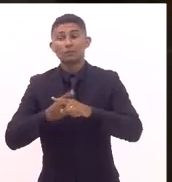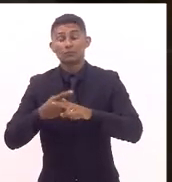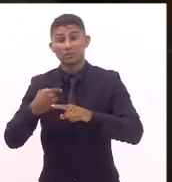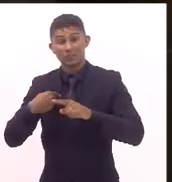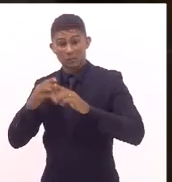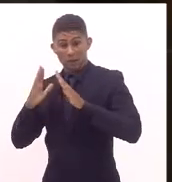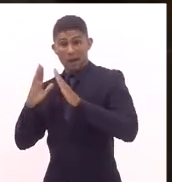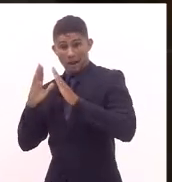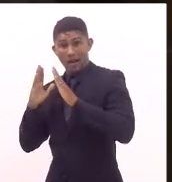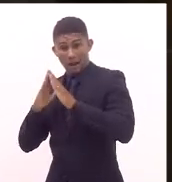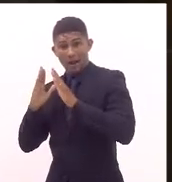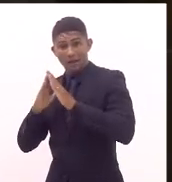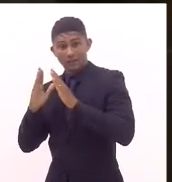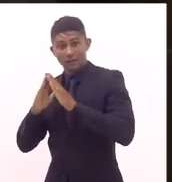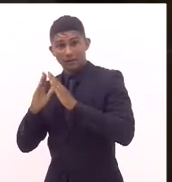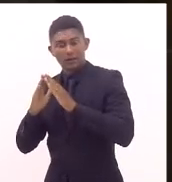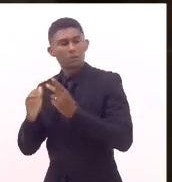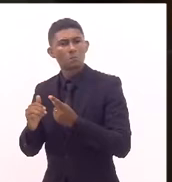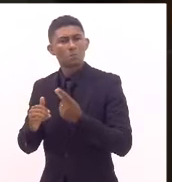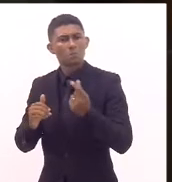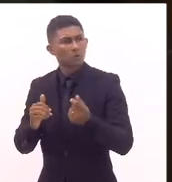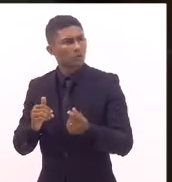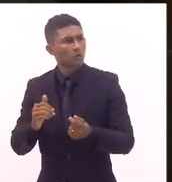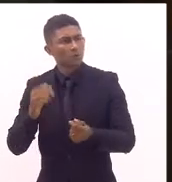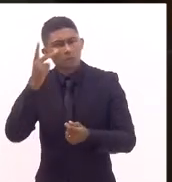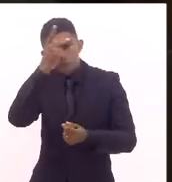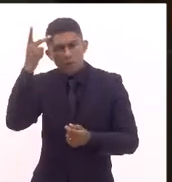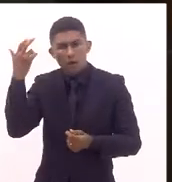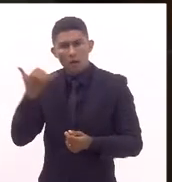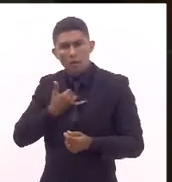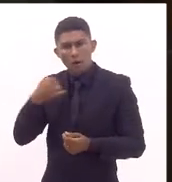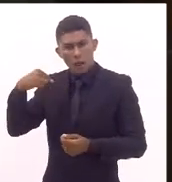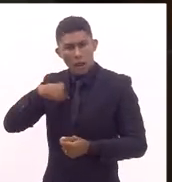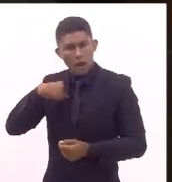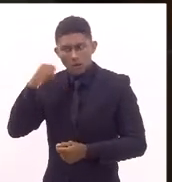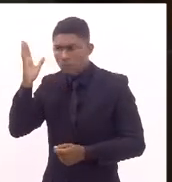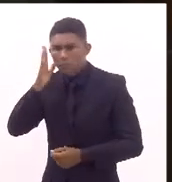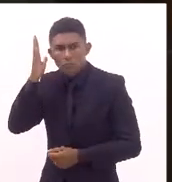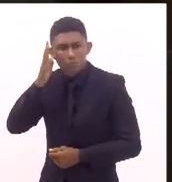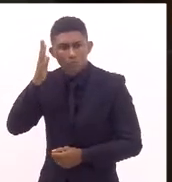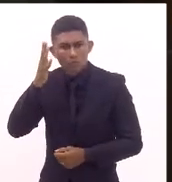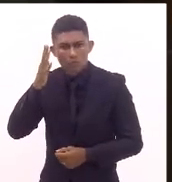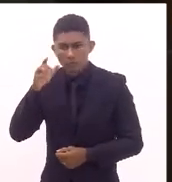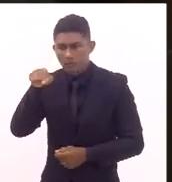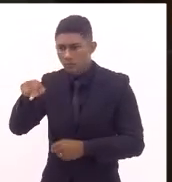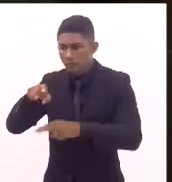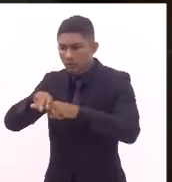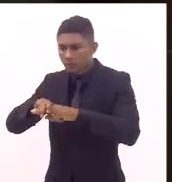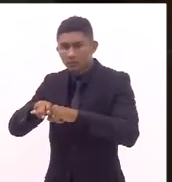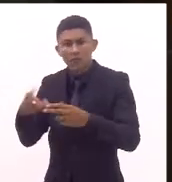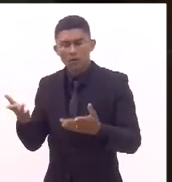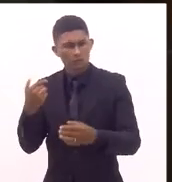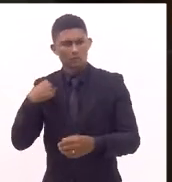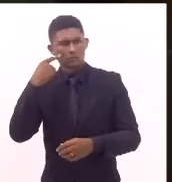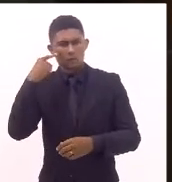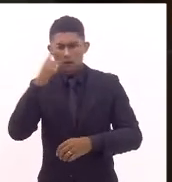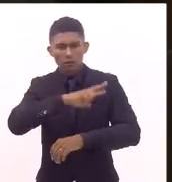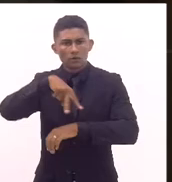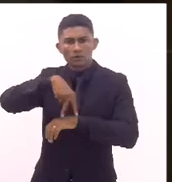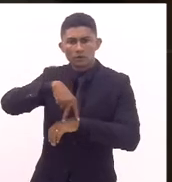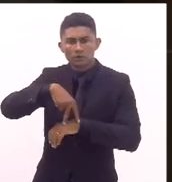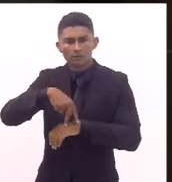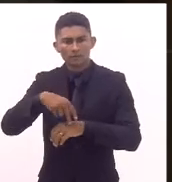casa e fiquei sabendo no meio do caminho que eu ia falar mas aí embaixo né Não aqui e o vendo todo mundo falar de